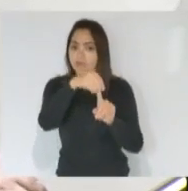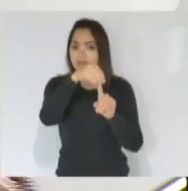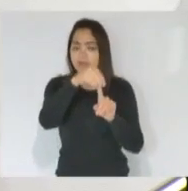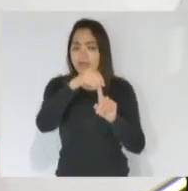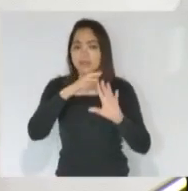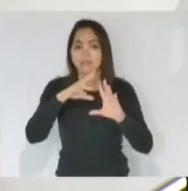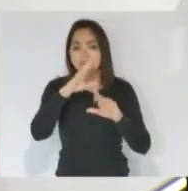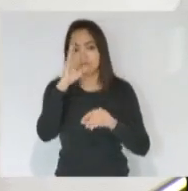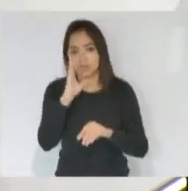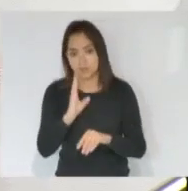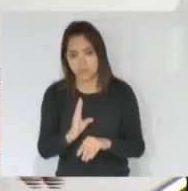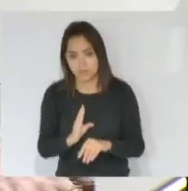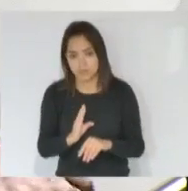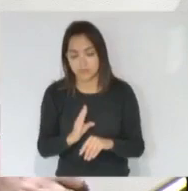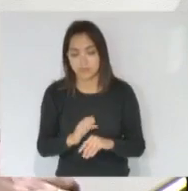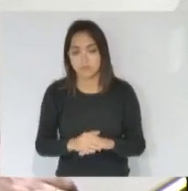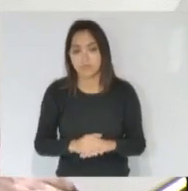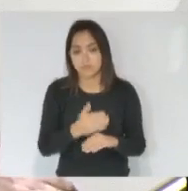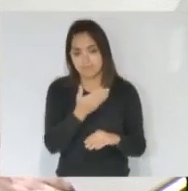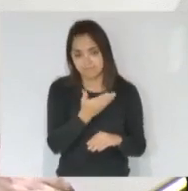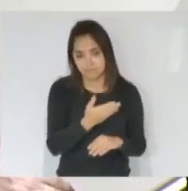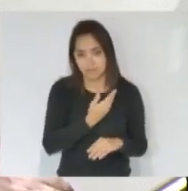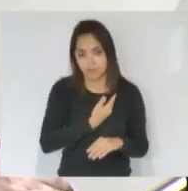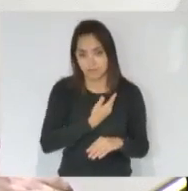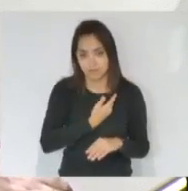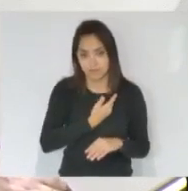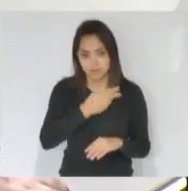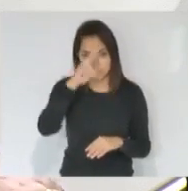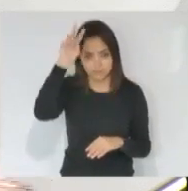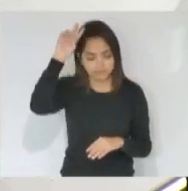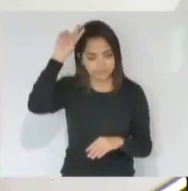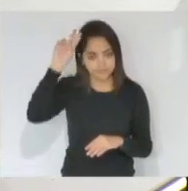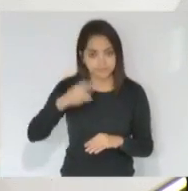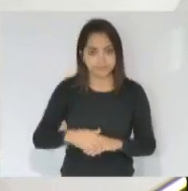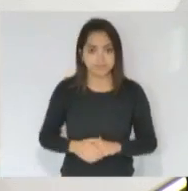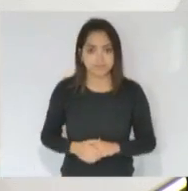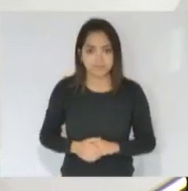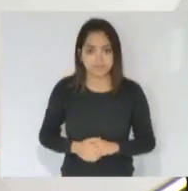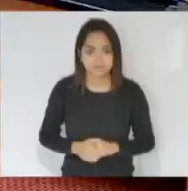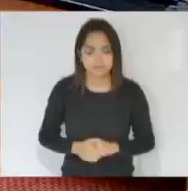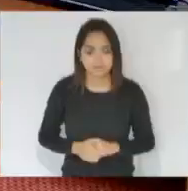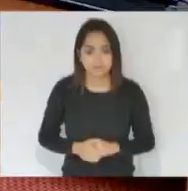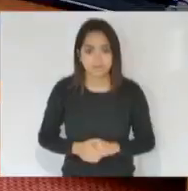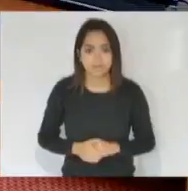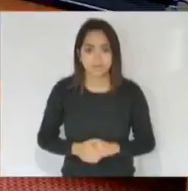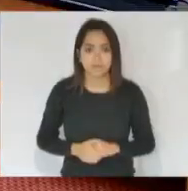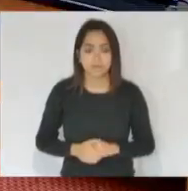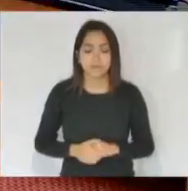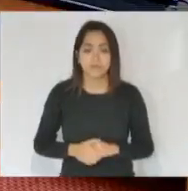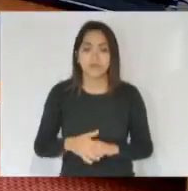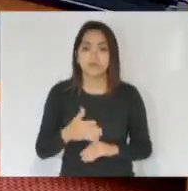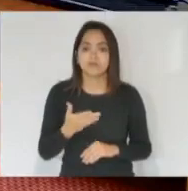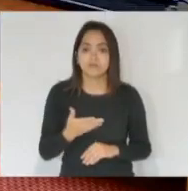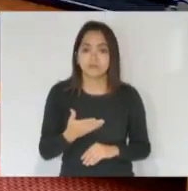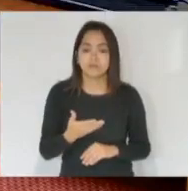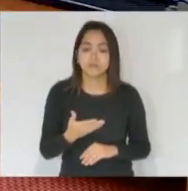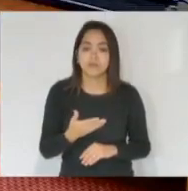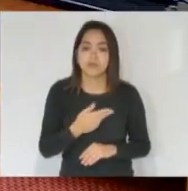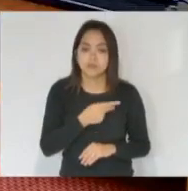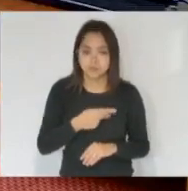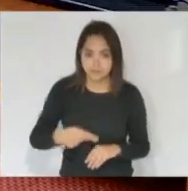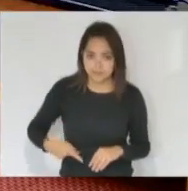Brasil. Pois não, meu querido amigo deputado Vicente Carro Preso. Deputado Cobalcini, senhor